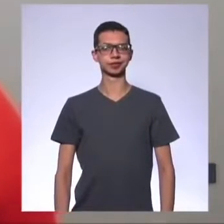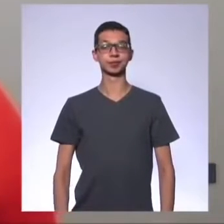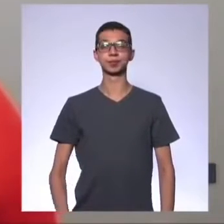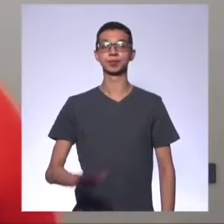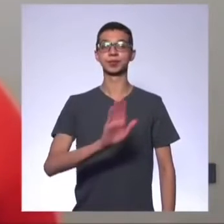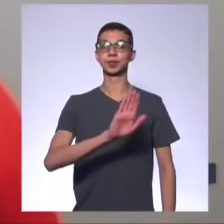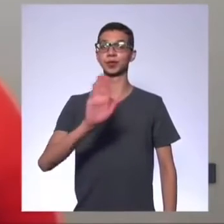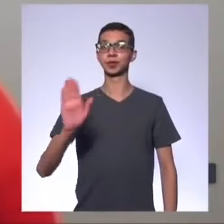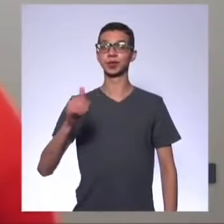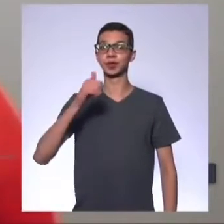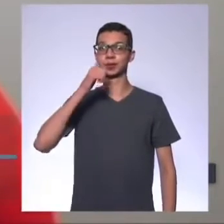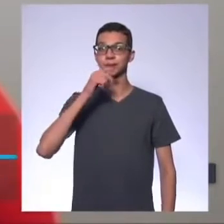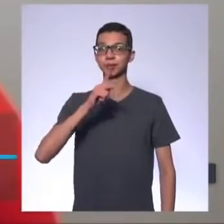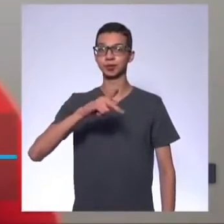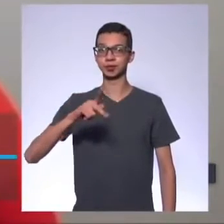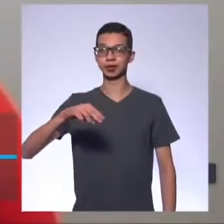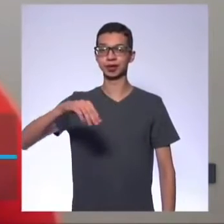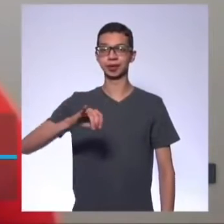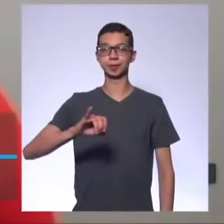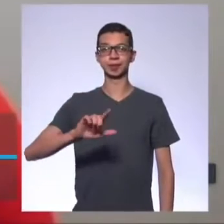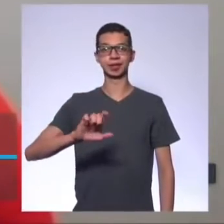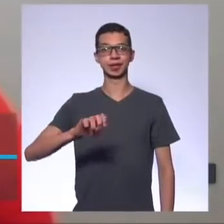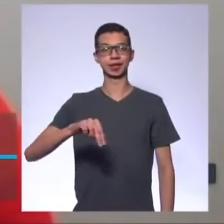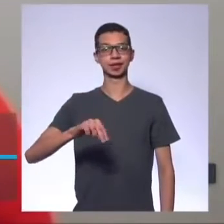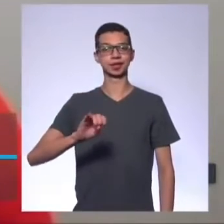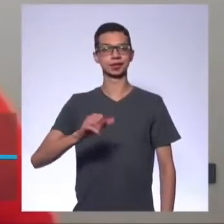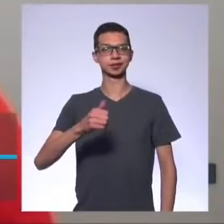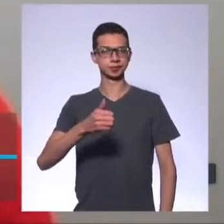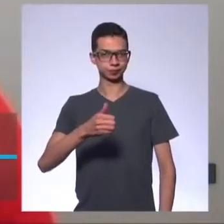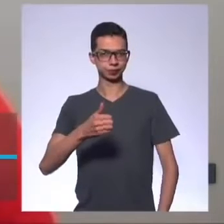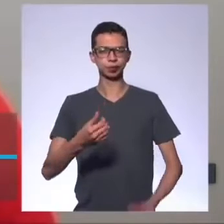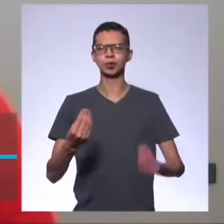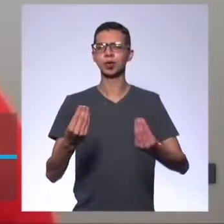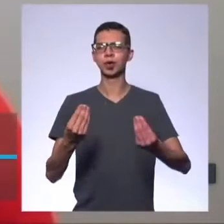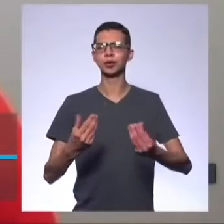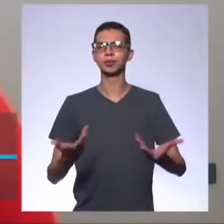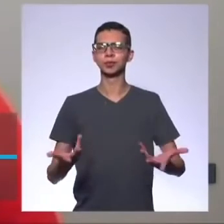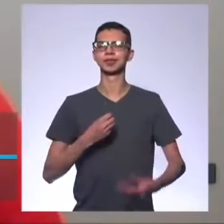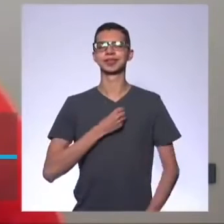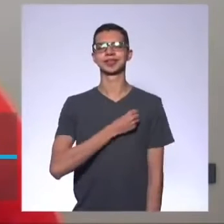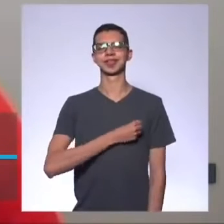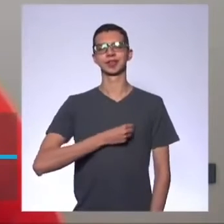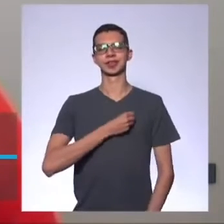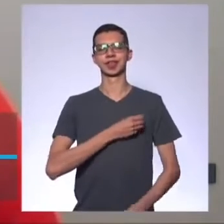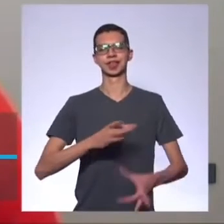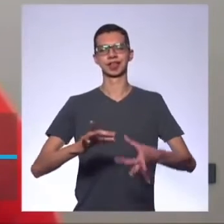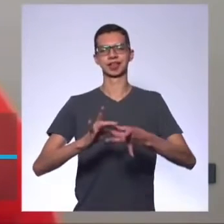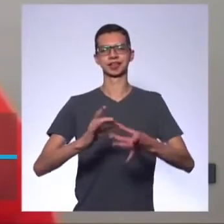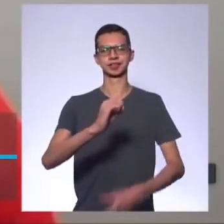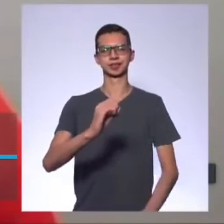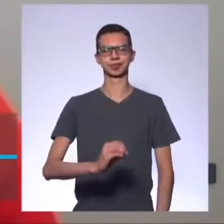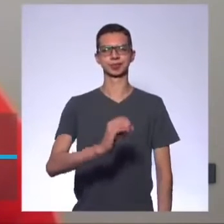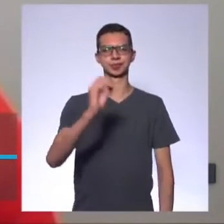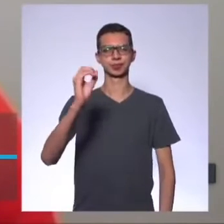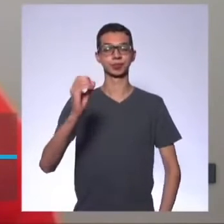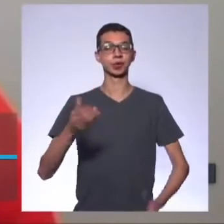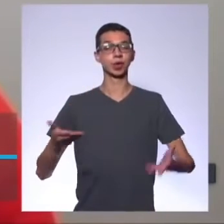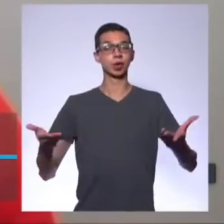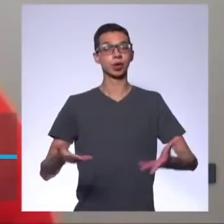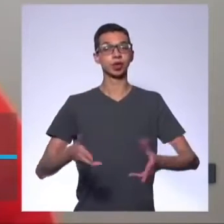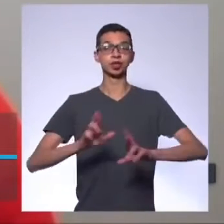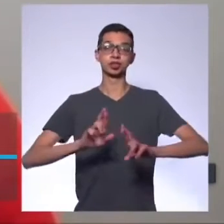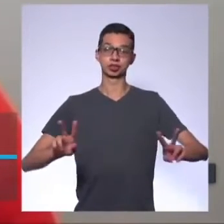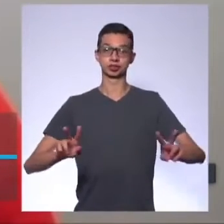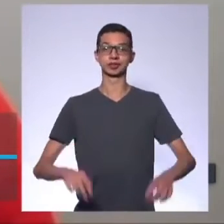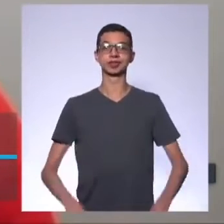Olá, professora Milene, como vai? Tudo bom? Saudades de estar aí com você no estúdio. Hoje um pouquinho diferente,